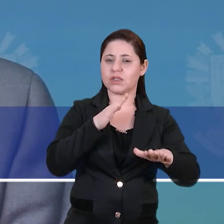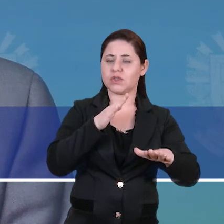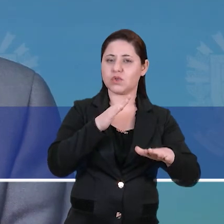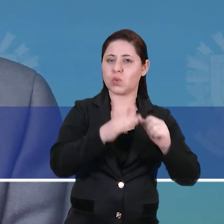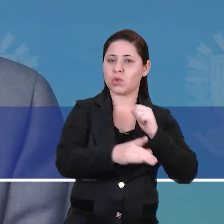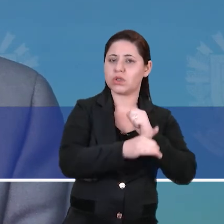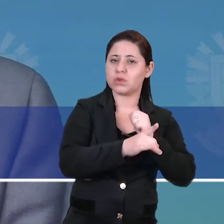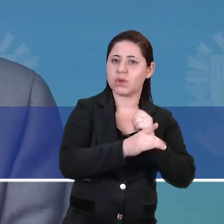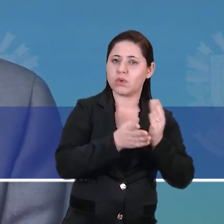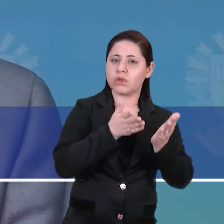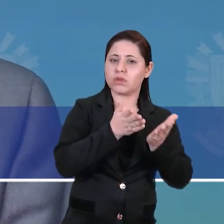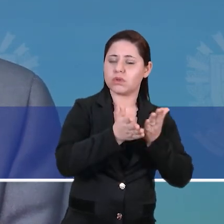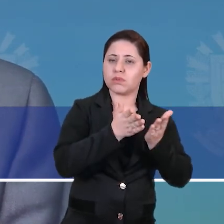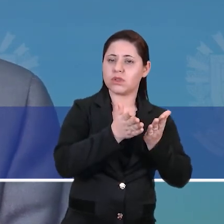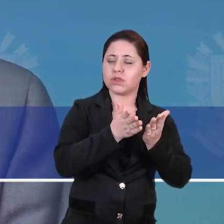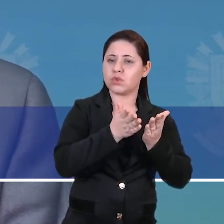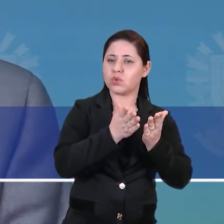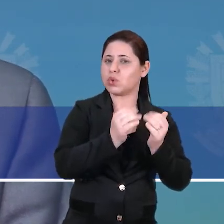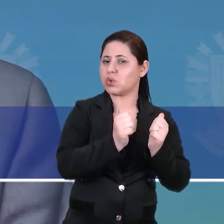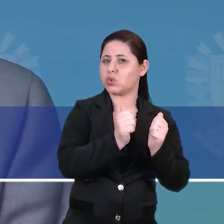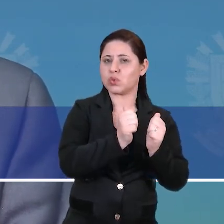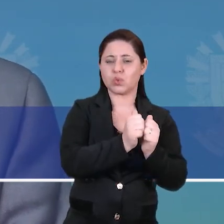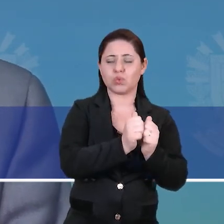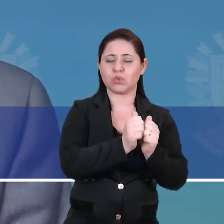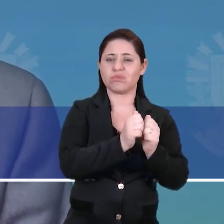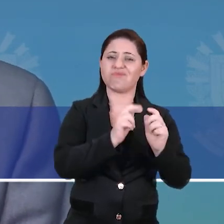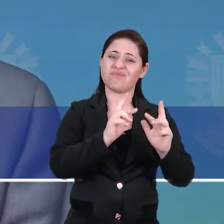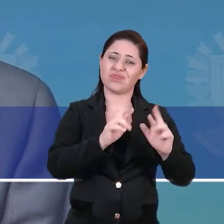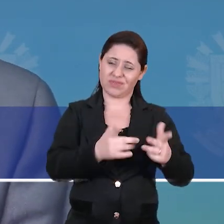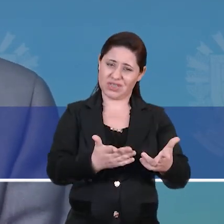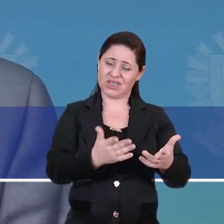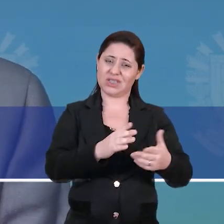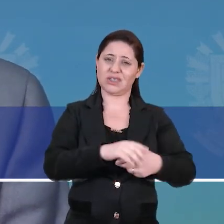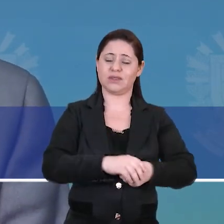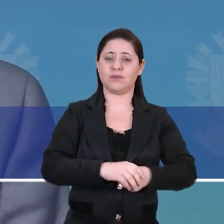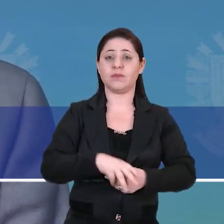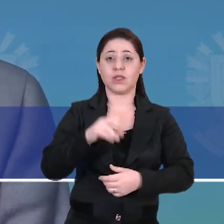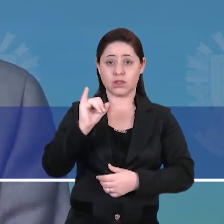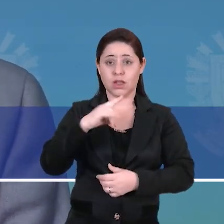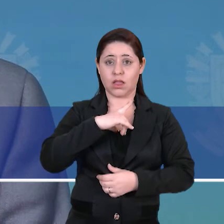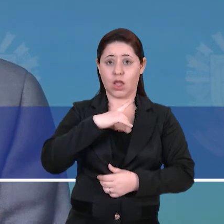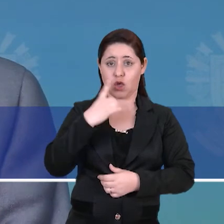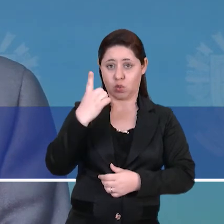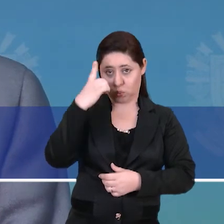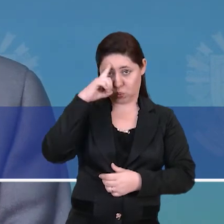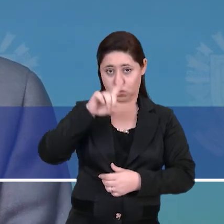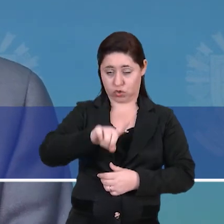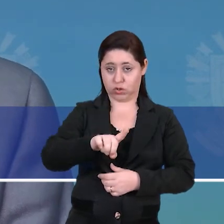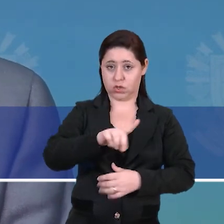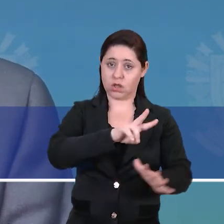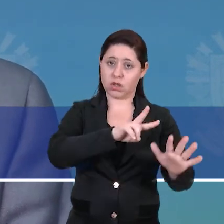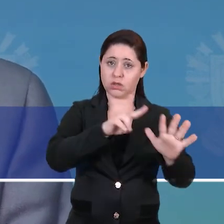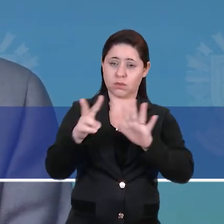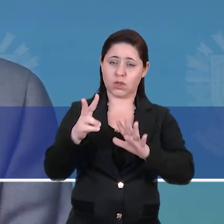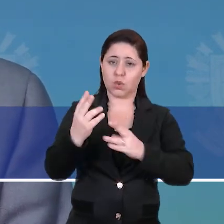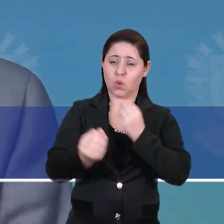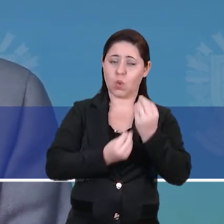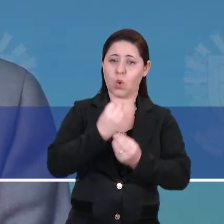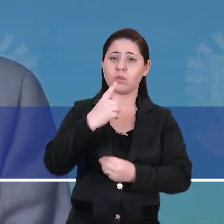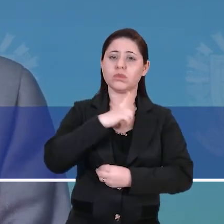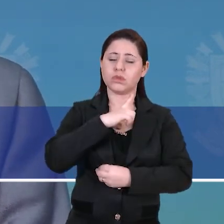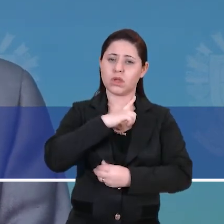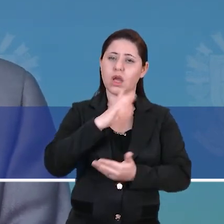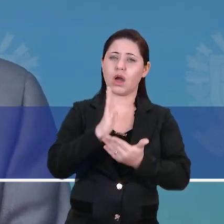o tratamento não vem acompanhado desta forma. Então, se nós tivermos um dia, pelo menos na semana, como